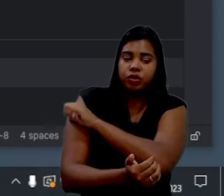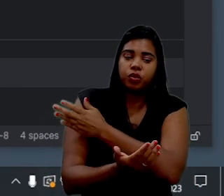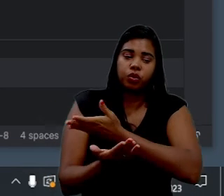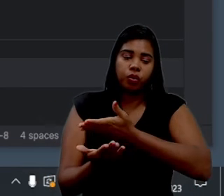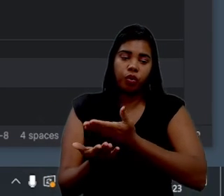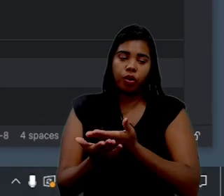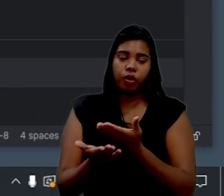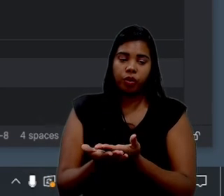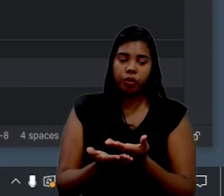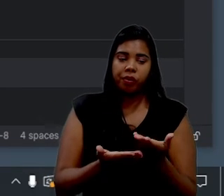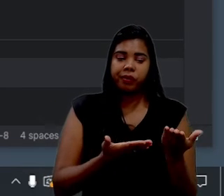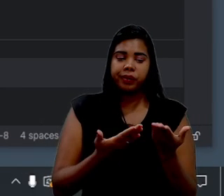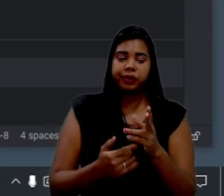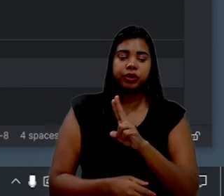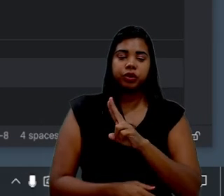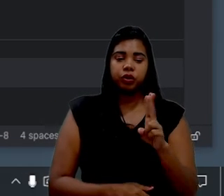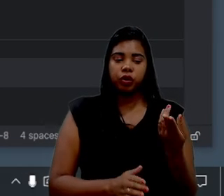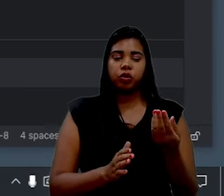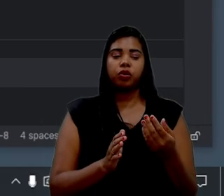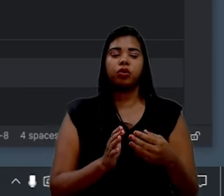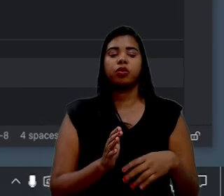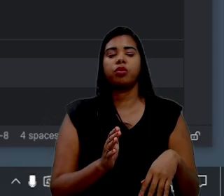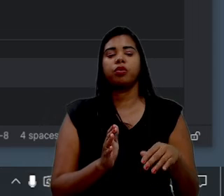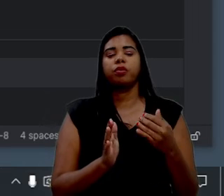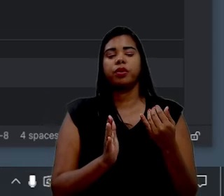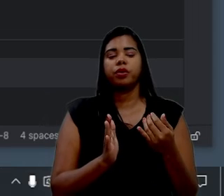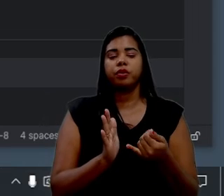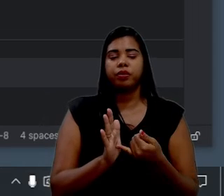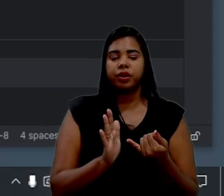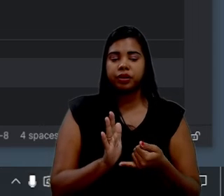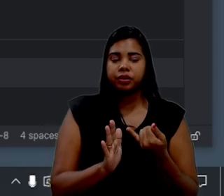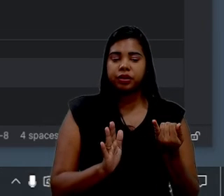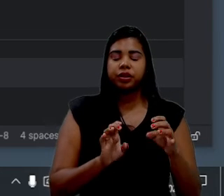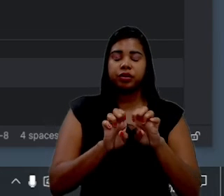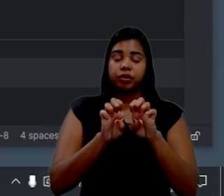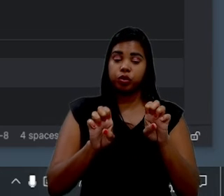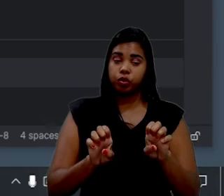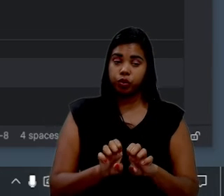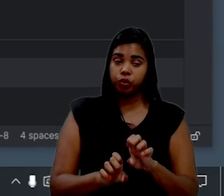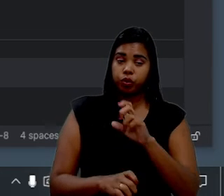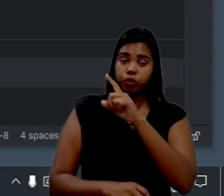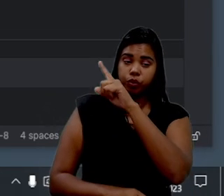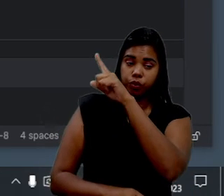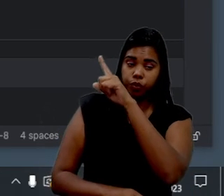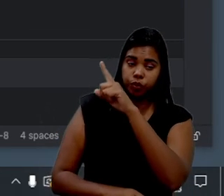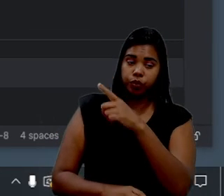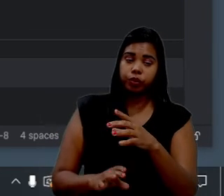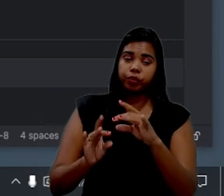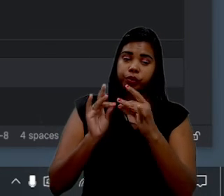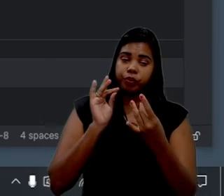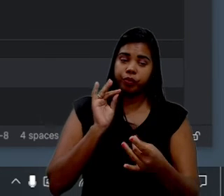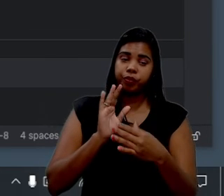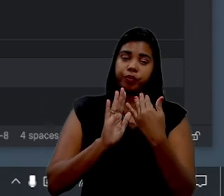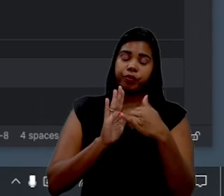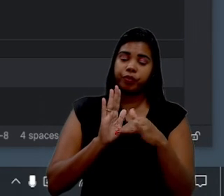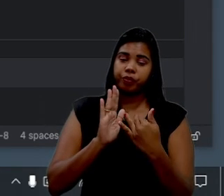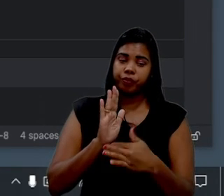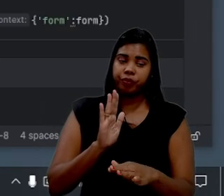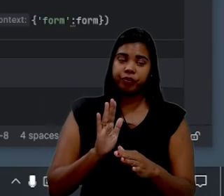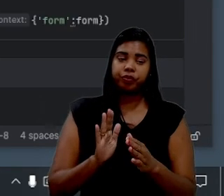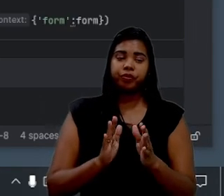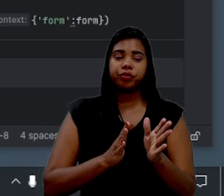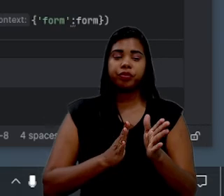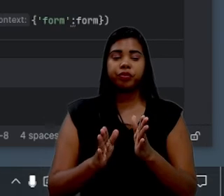com idade, com nome, matrícula. Então essa estrutura aqui é a estrutura do formulário em Python que ele faz